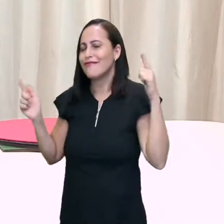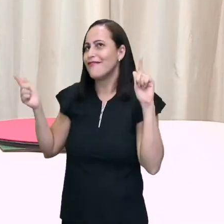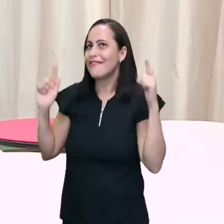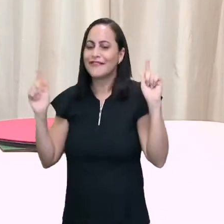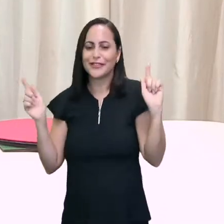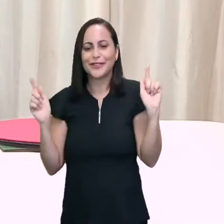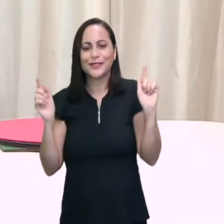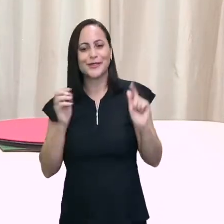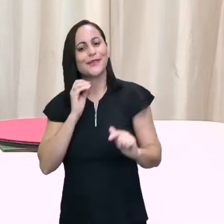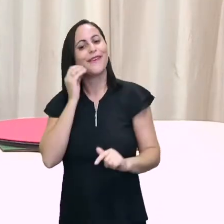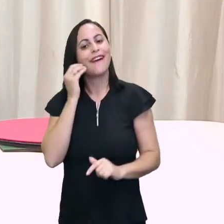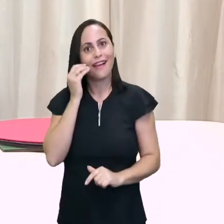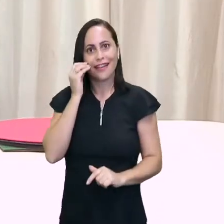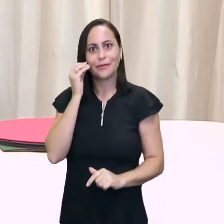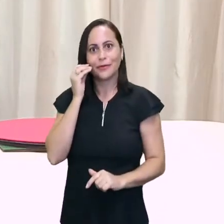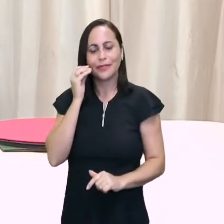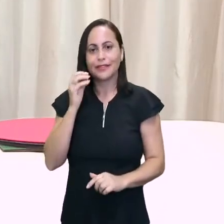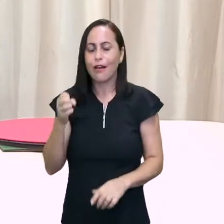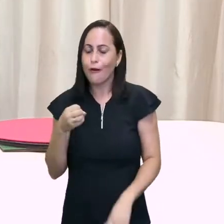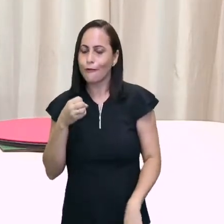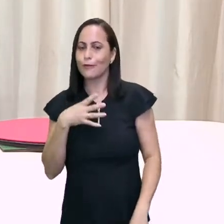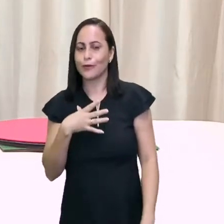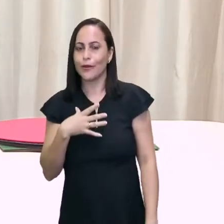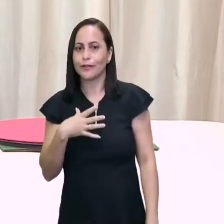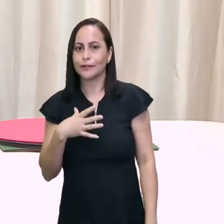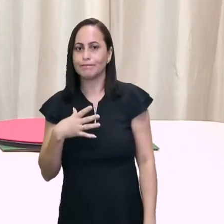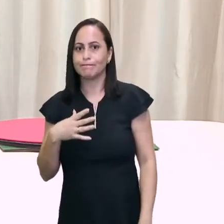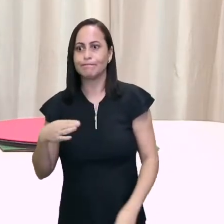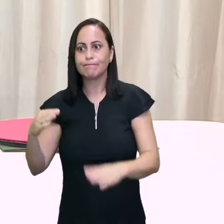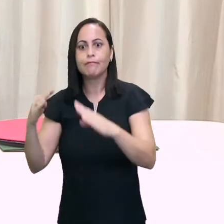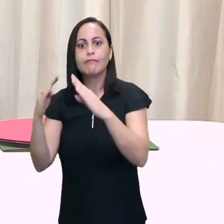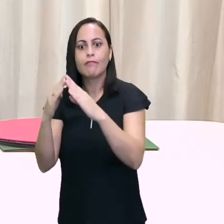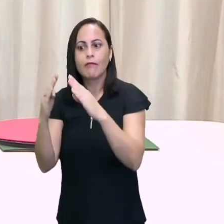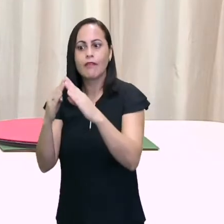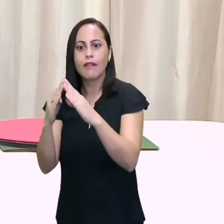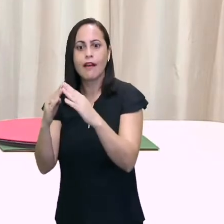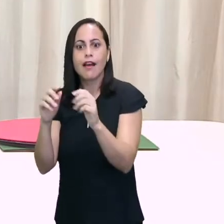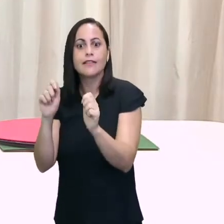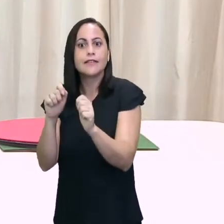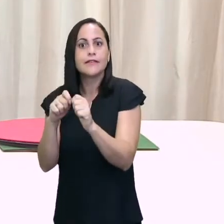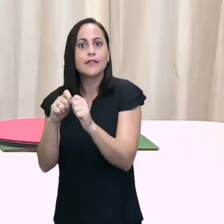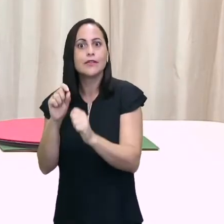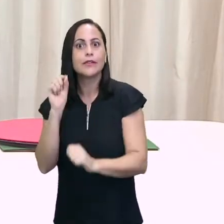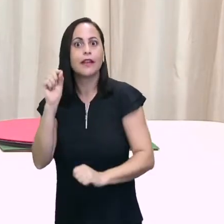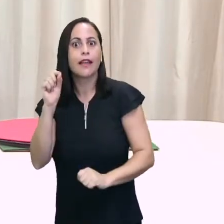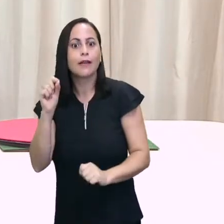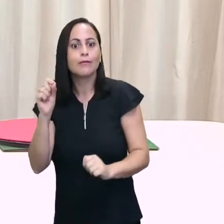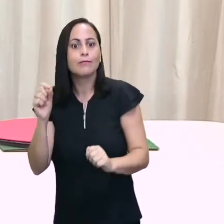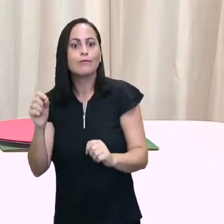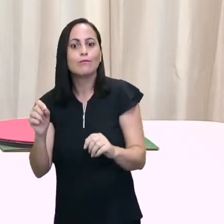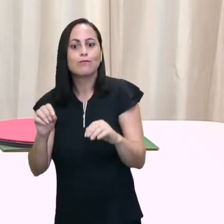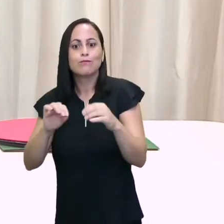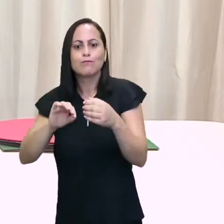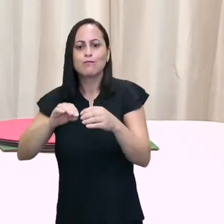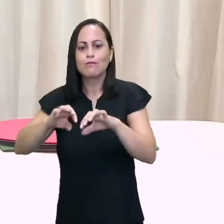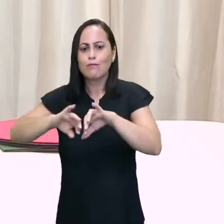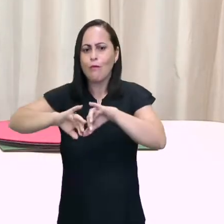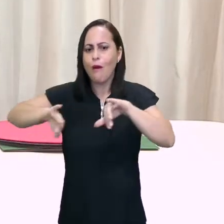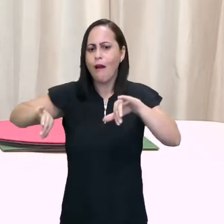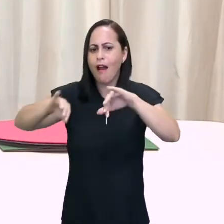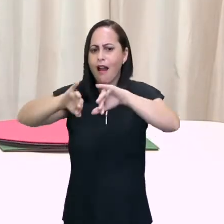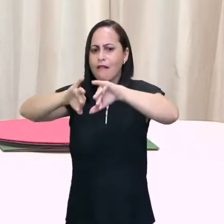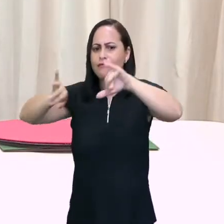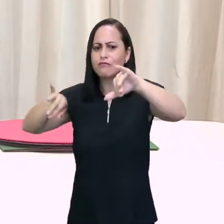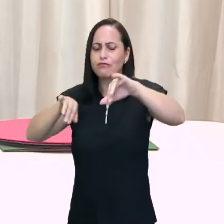experiências. Então, a casa resolveu desmontar e ficou